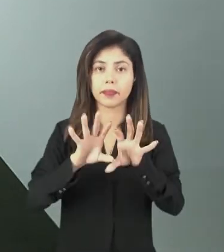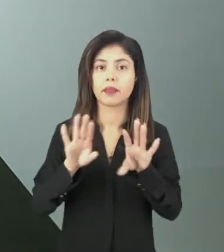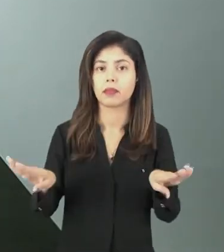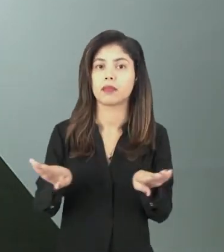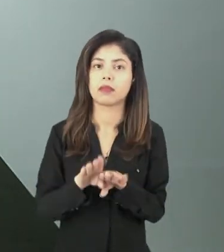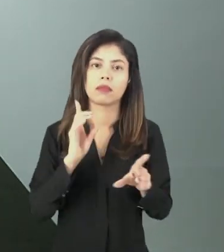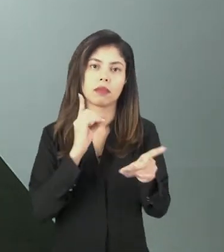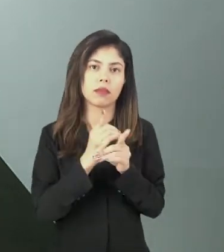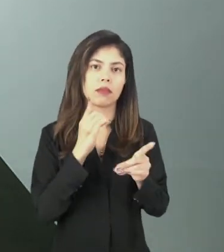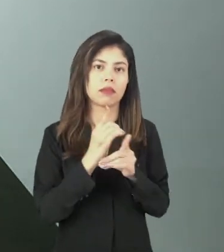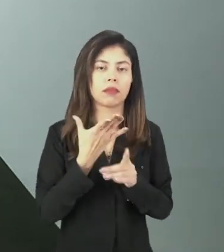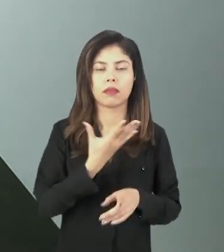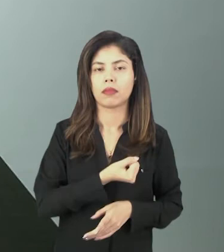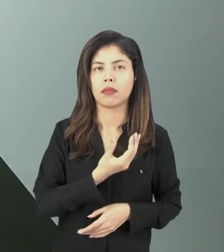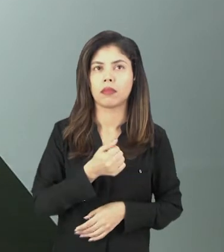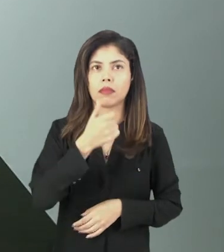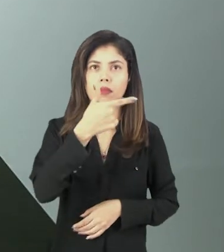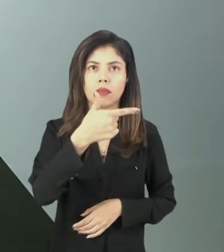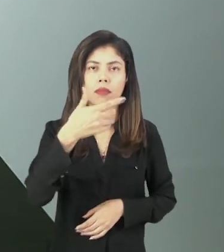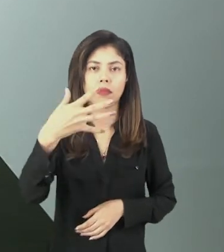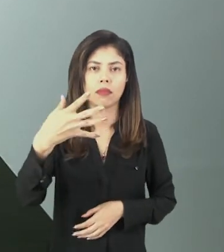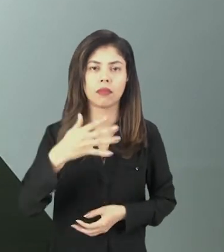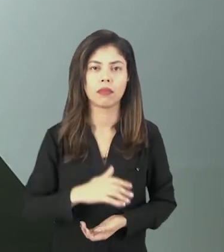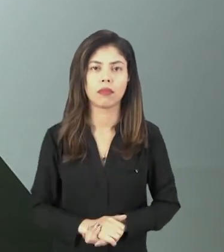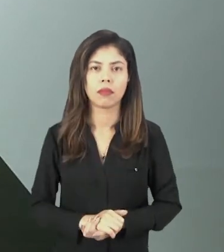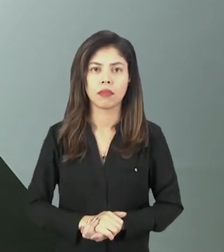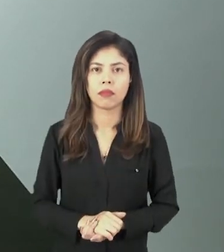aí eu vou encontrar o número 24